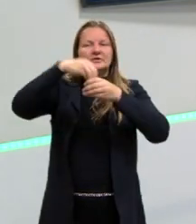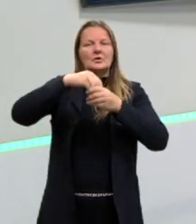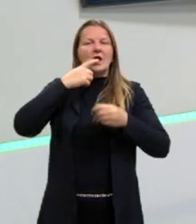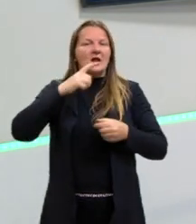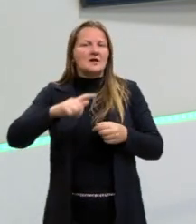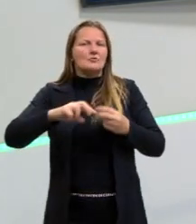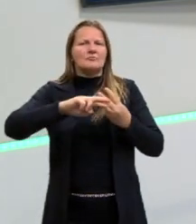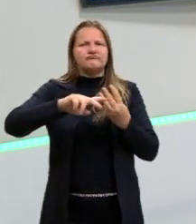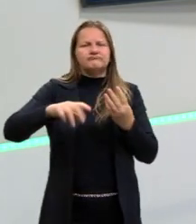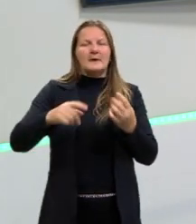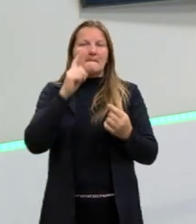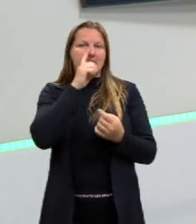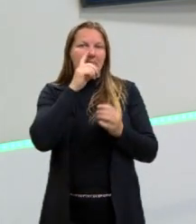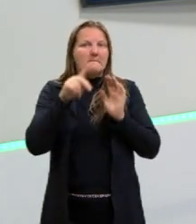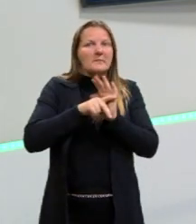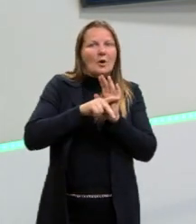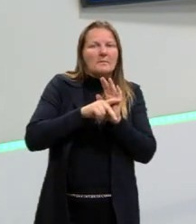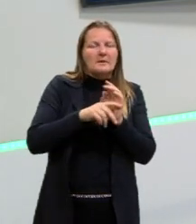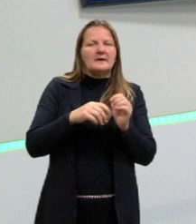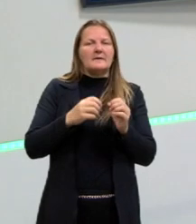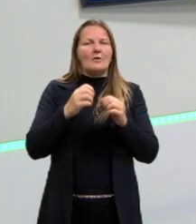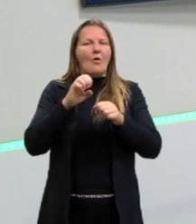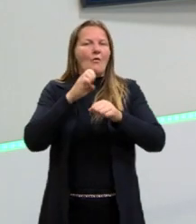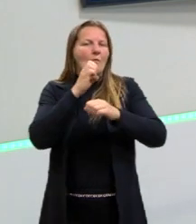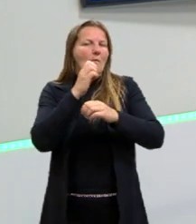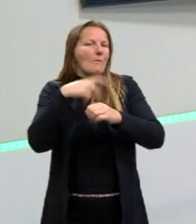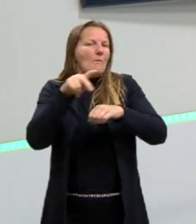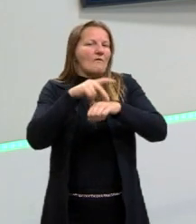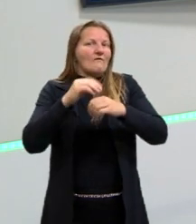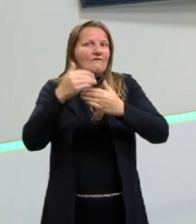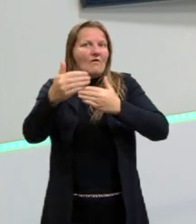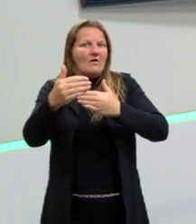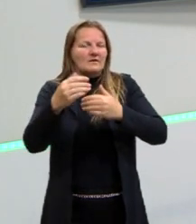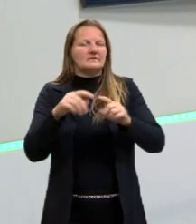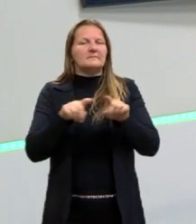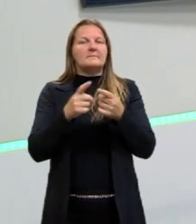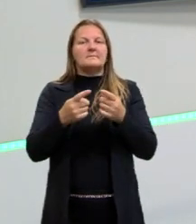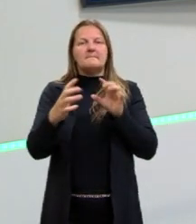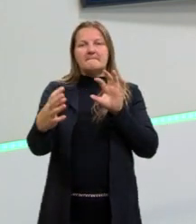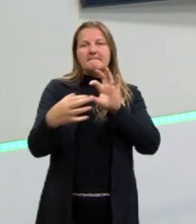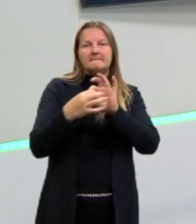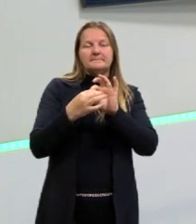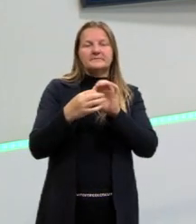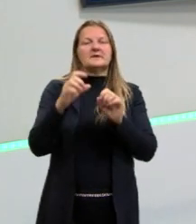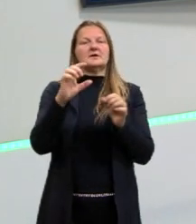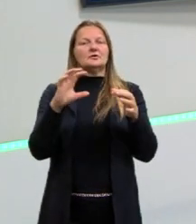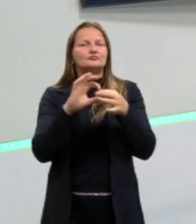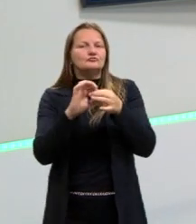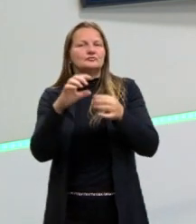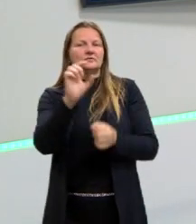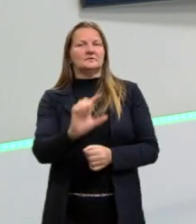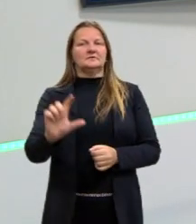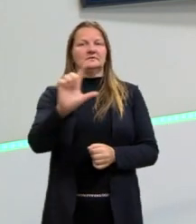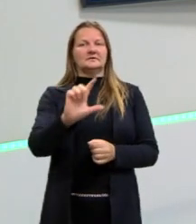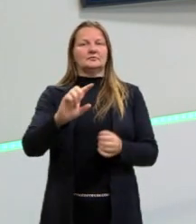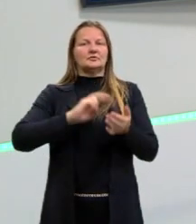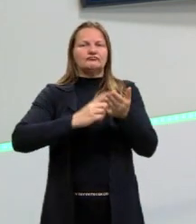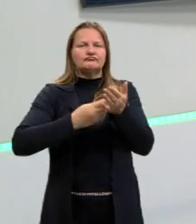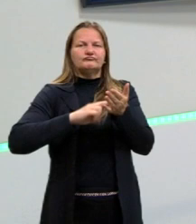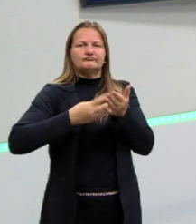seja a língua materna, seja a língua estrangeira, e também fazendo gancho aí com a literatura pela questão da